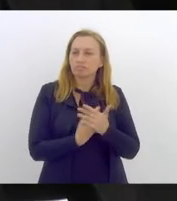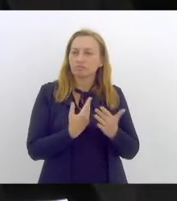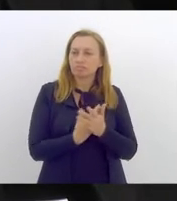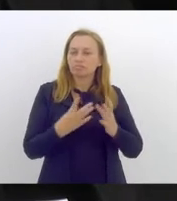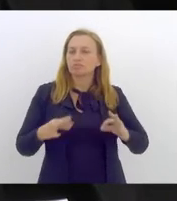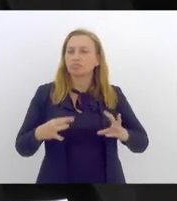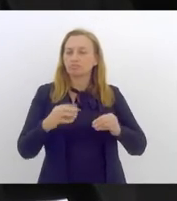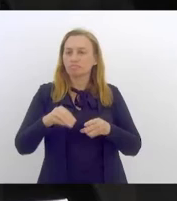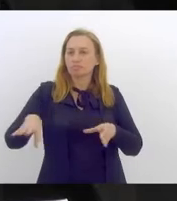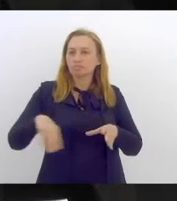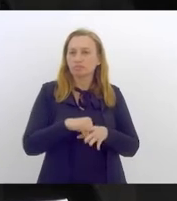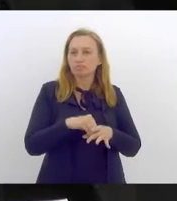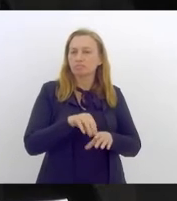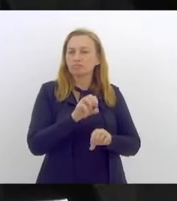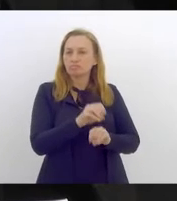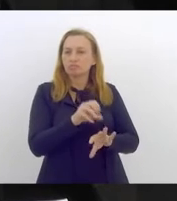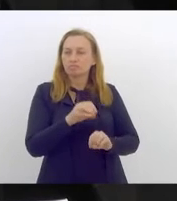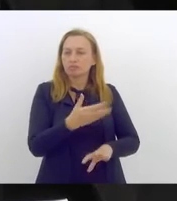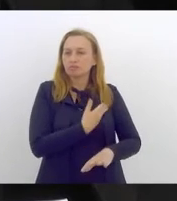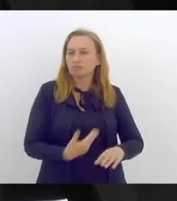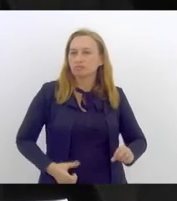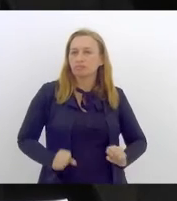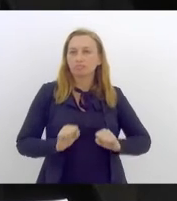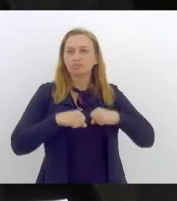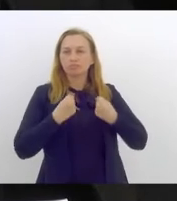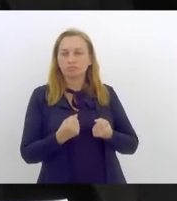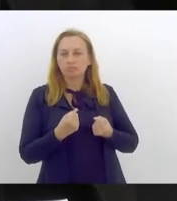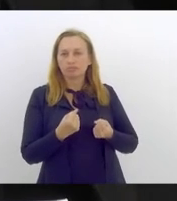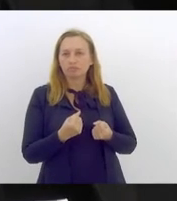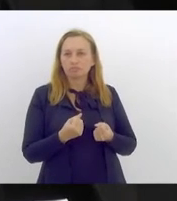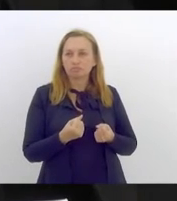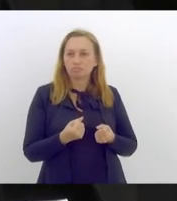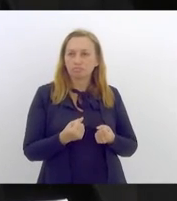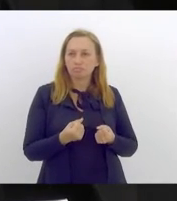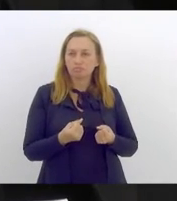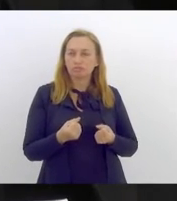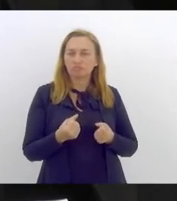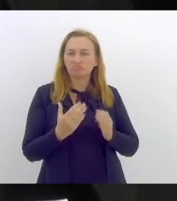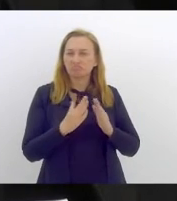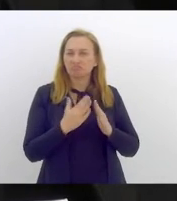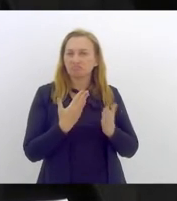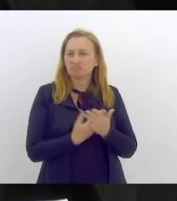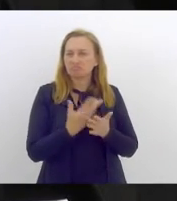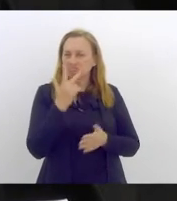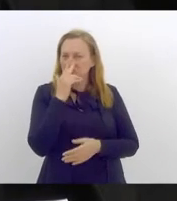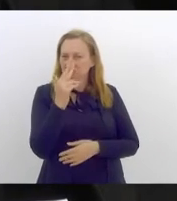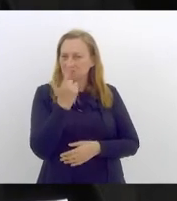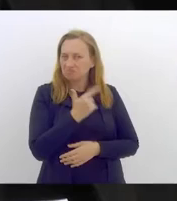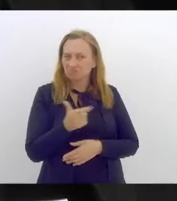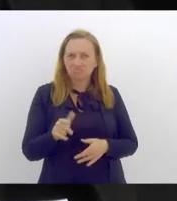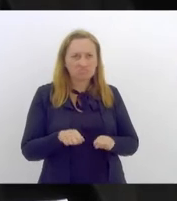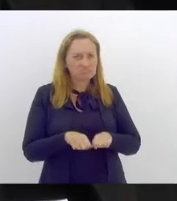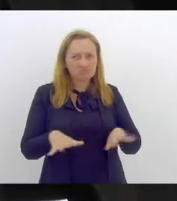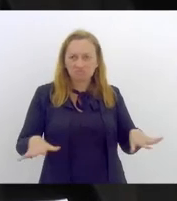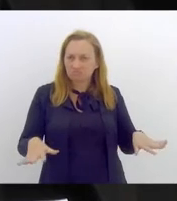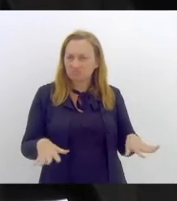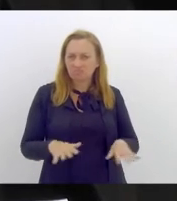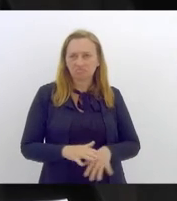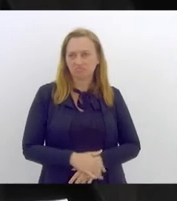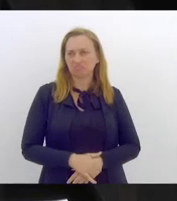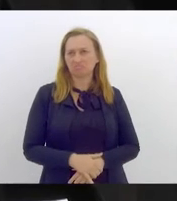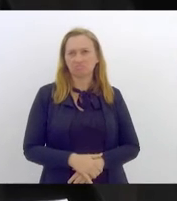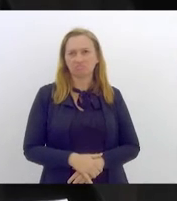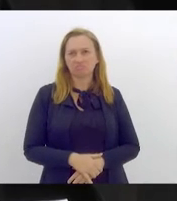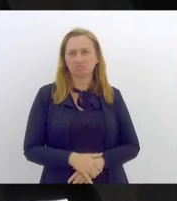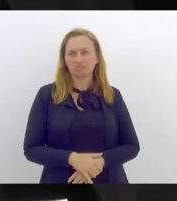efetividade do ensino público. Reforço escolar, parece que não houve pandemia. Senhoras e senhores, parece que não houve